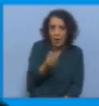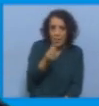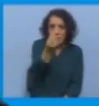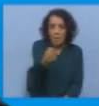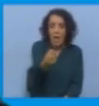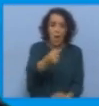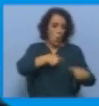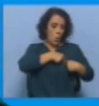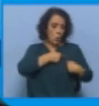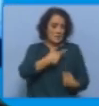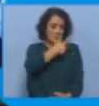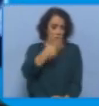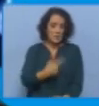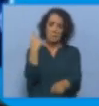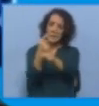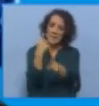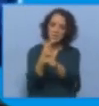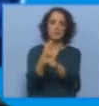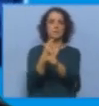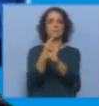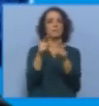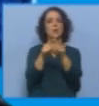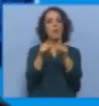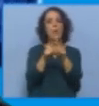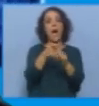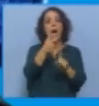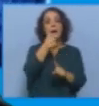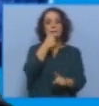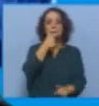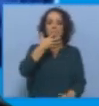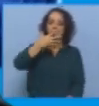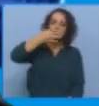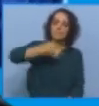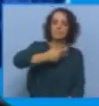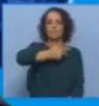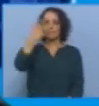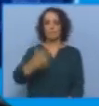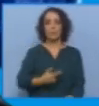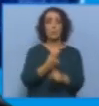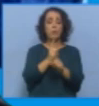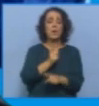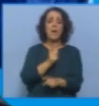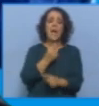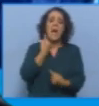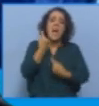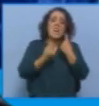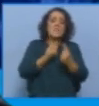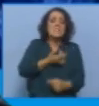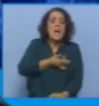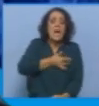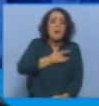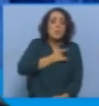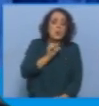E, portanto, há de ser sempre numa linha de plenitude. Porque amar um bocadinho, de vez em quando,